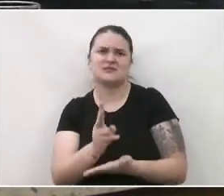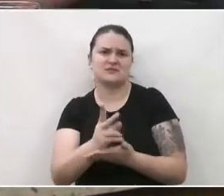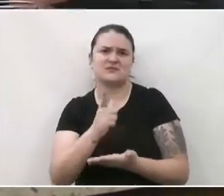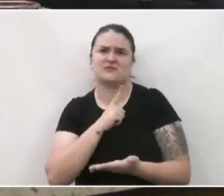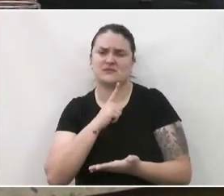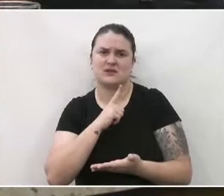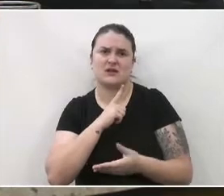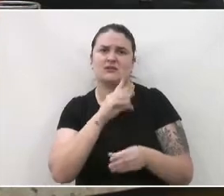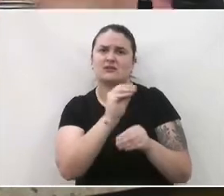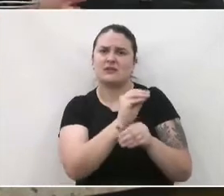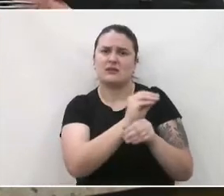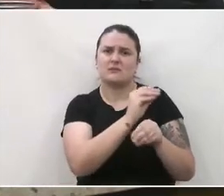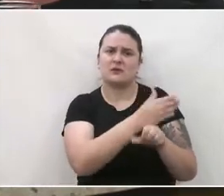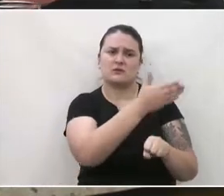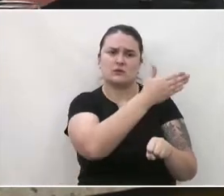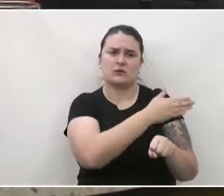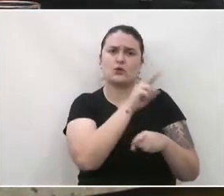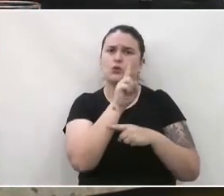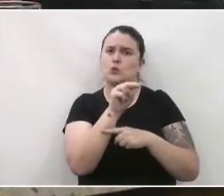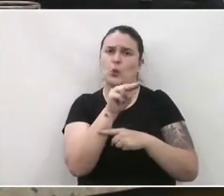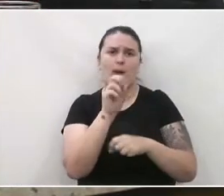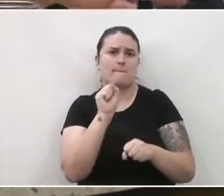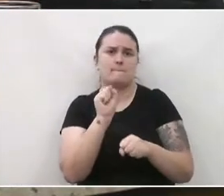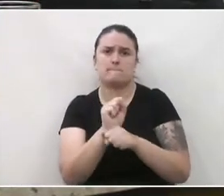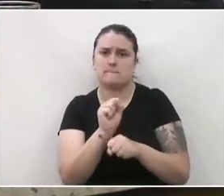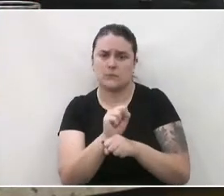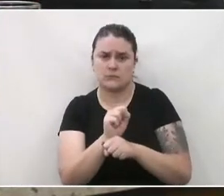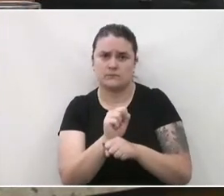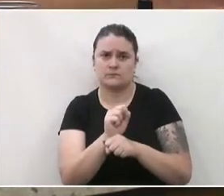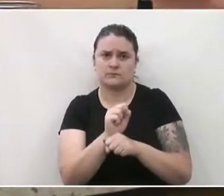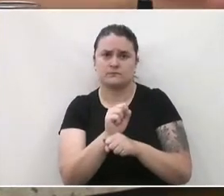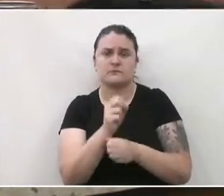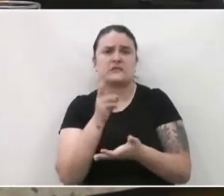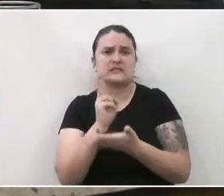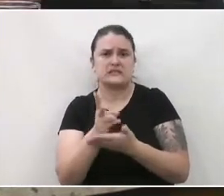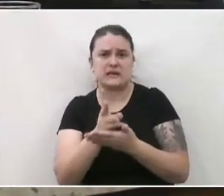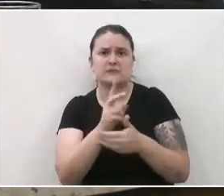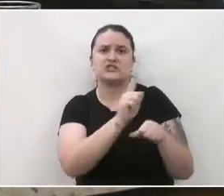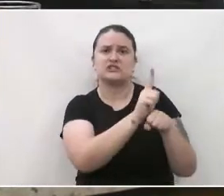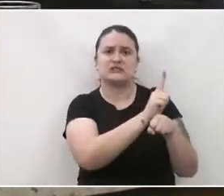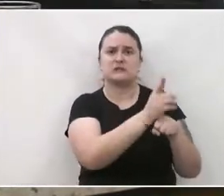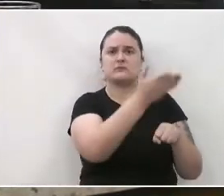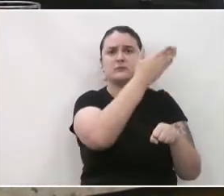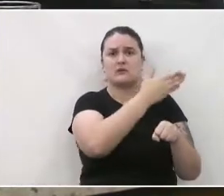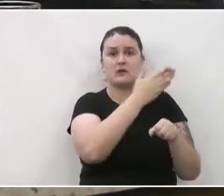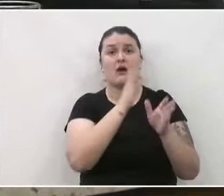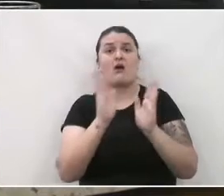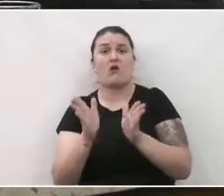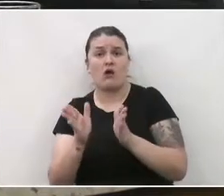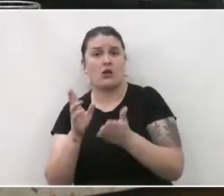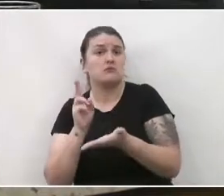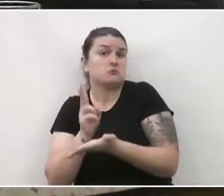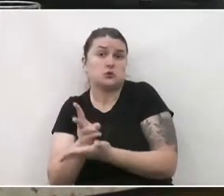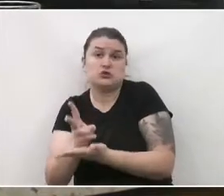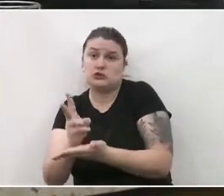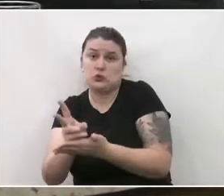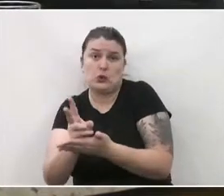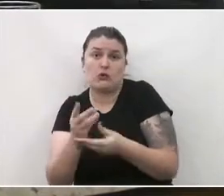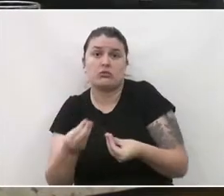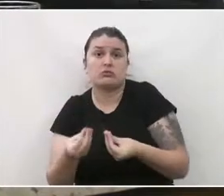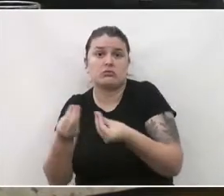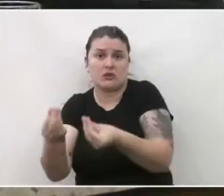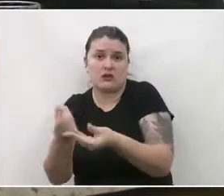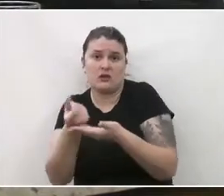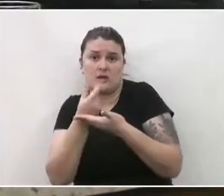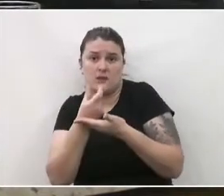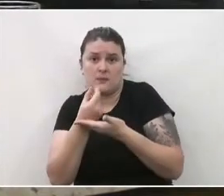precoce nunca parou de acontecer em União da Vitória, né? Sempre, tanto a gestão passada quanto agora, continuou ofertando o